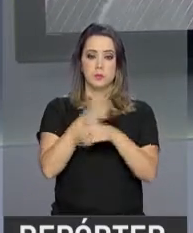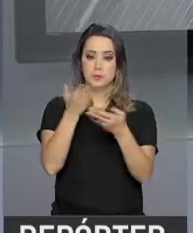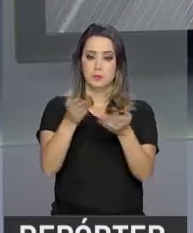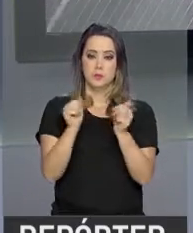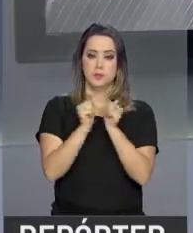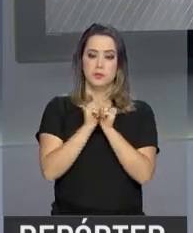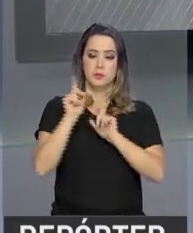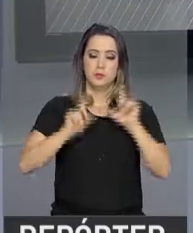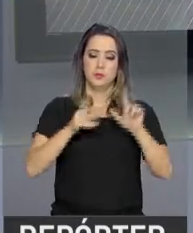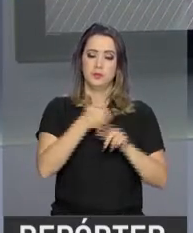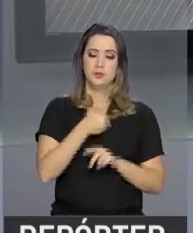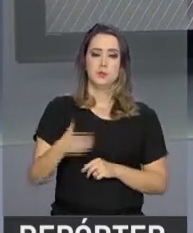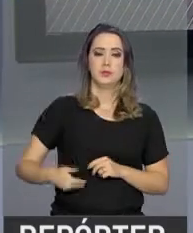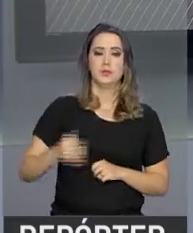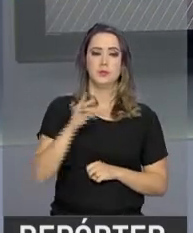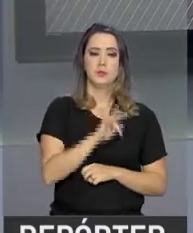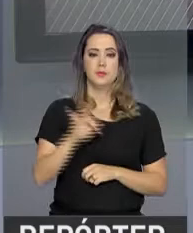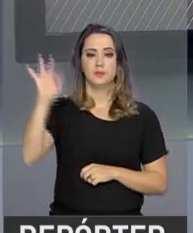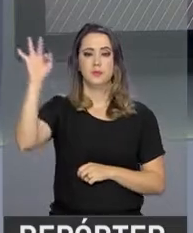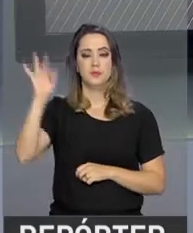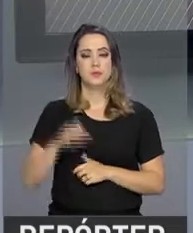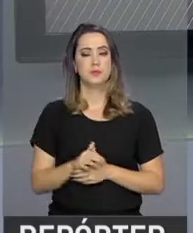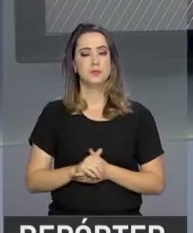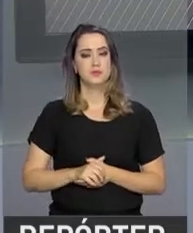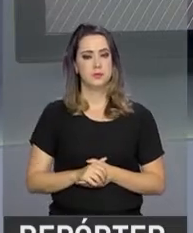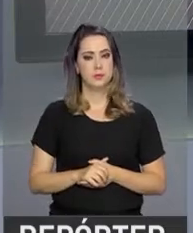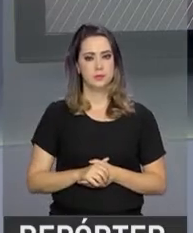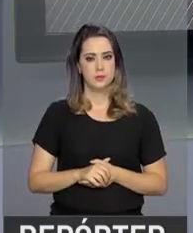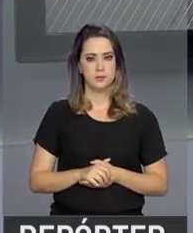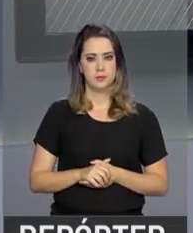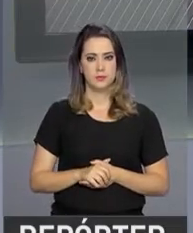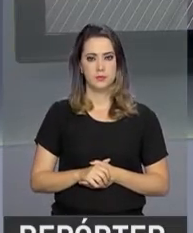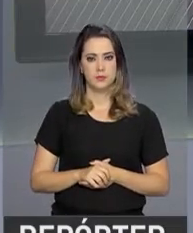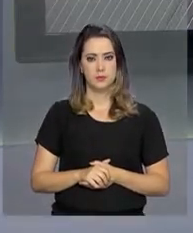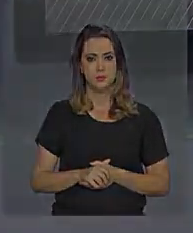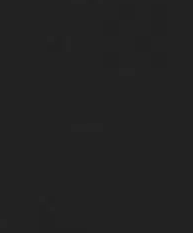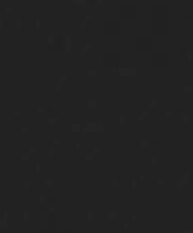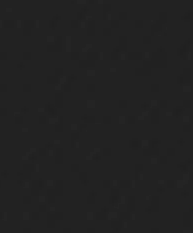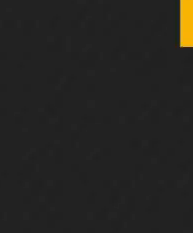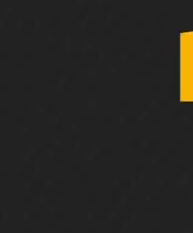você continue com a gente na nbr a tv do governo federal